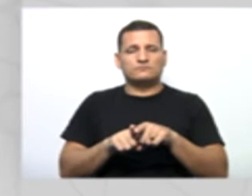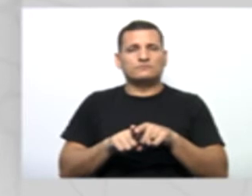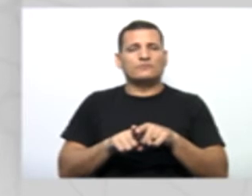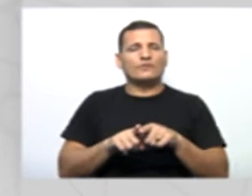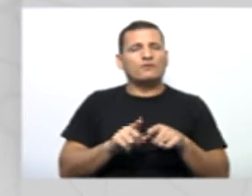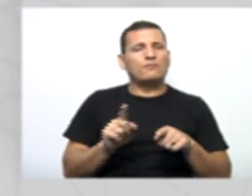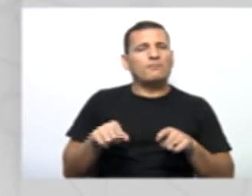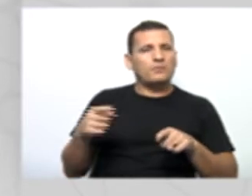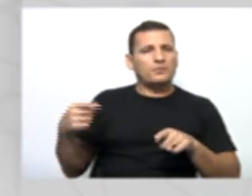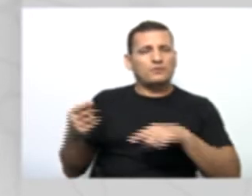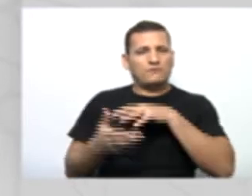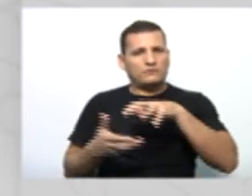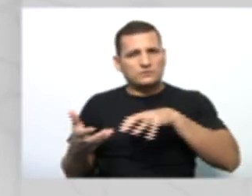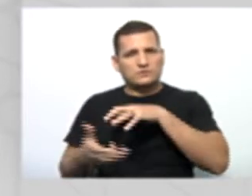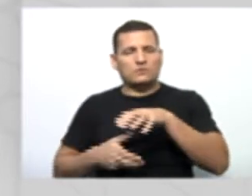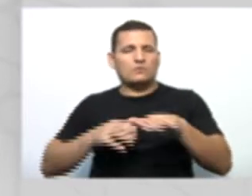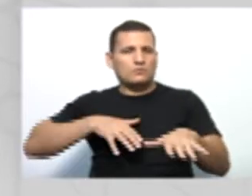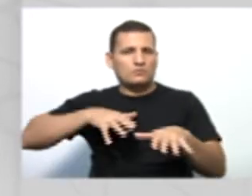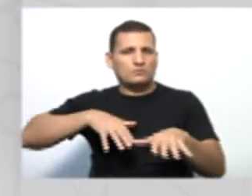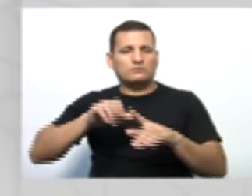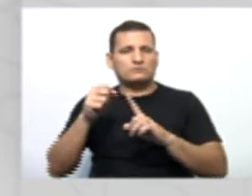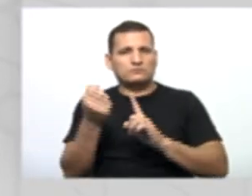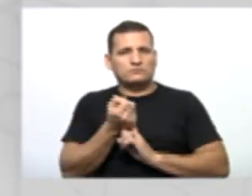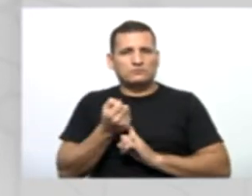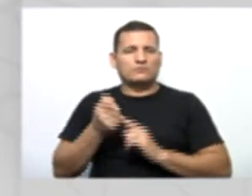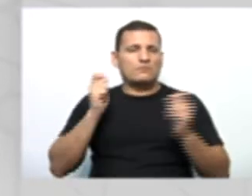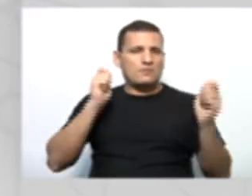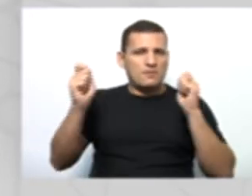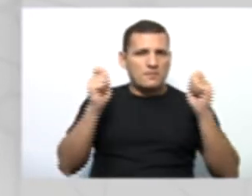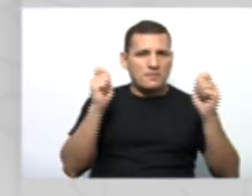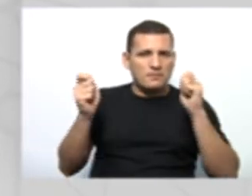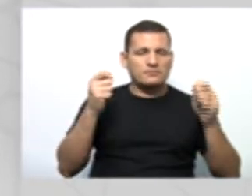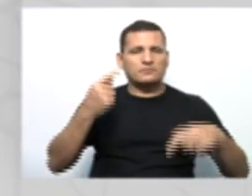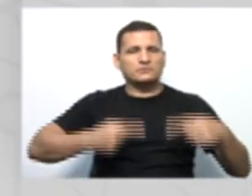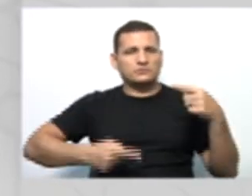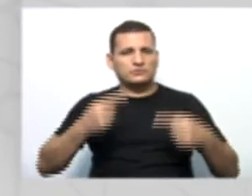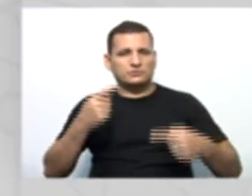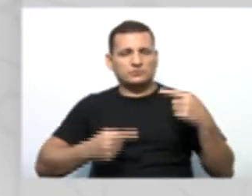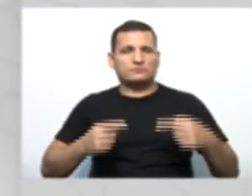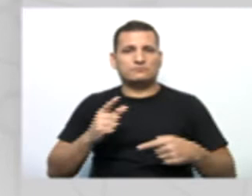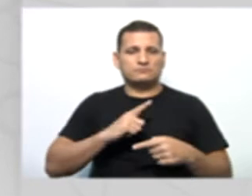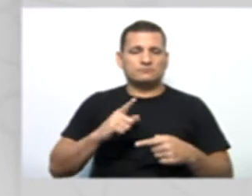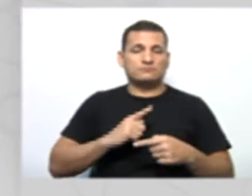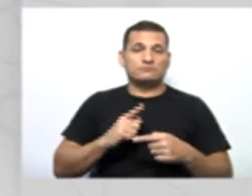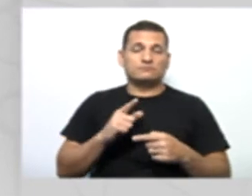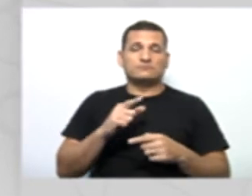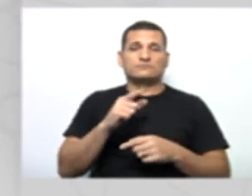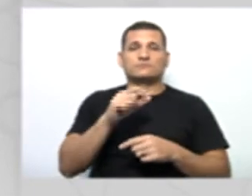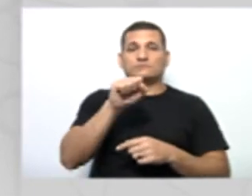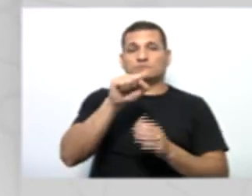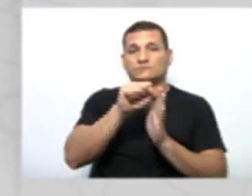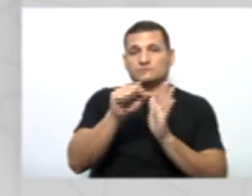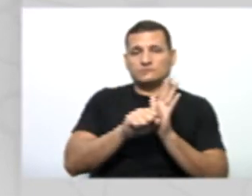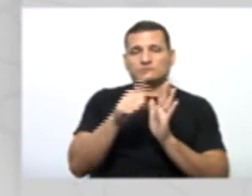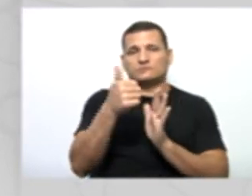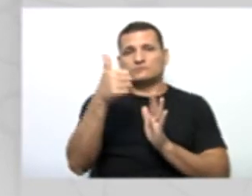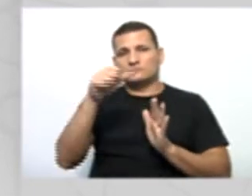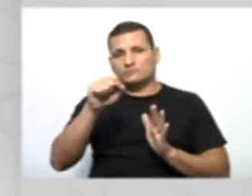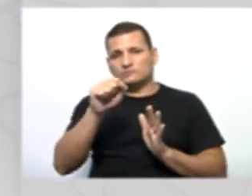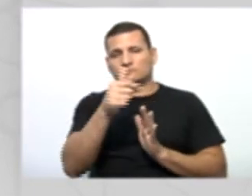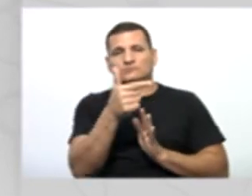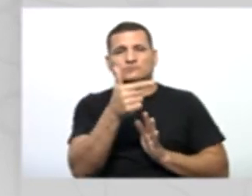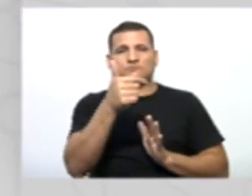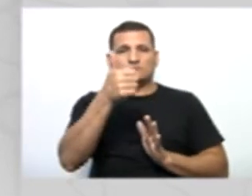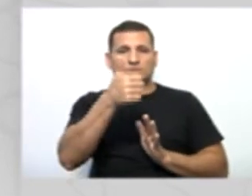outras revoluções, movimentos sociais, protestos políticos que houve no contexto do século XVIII, XIX e